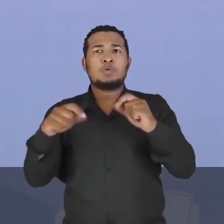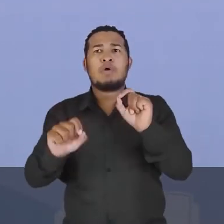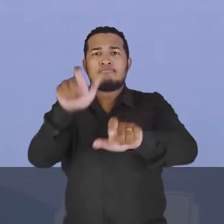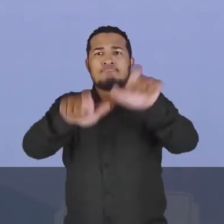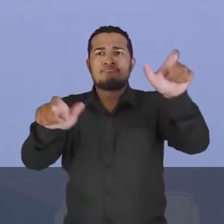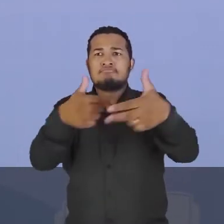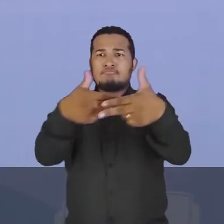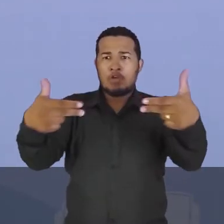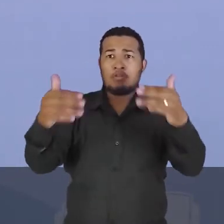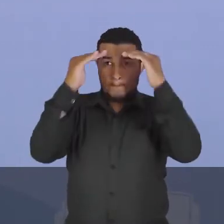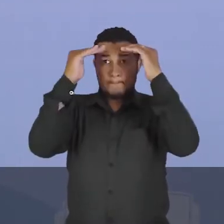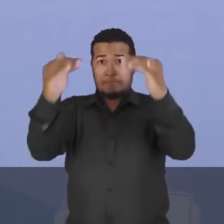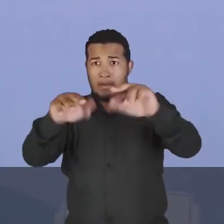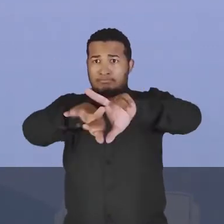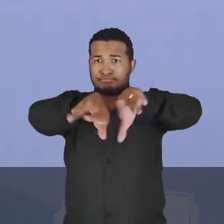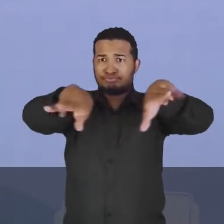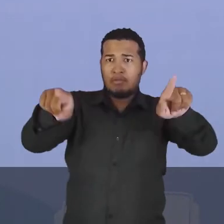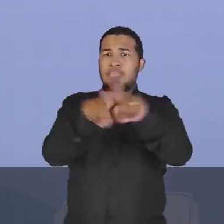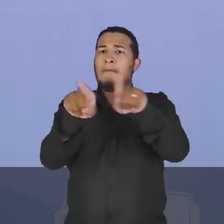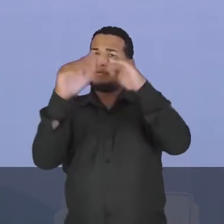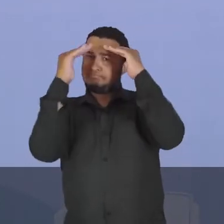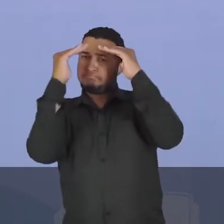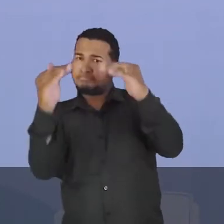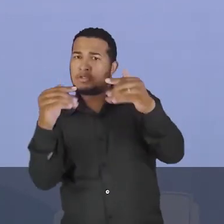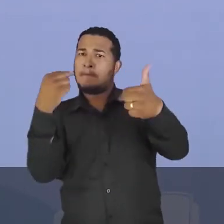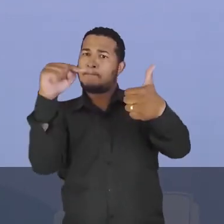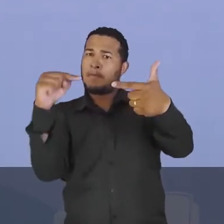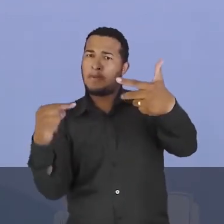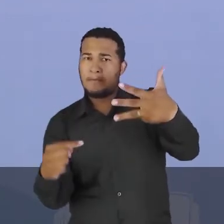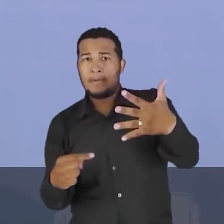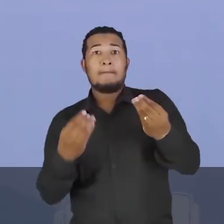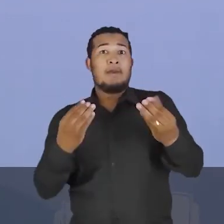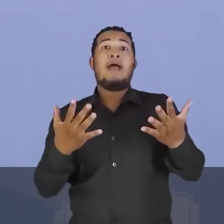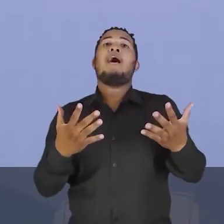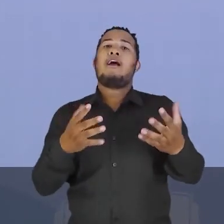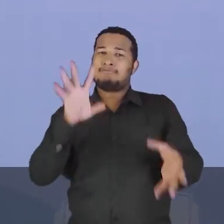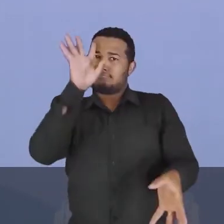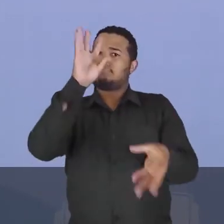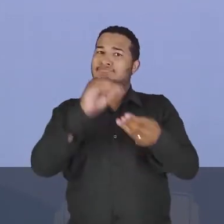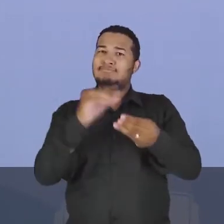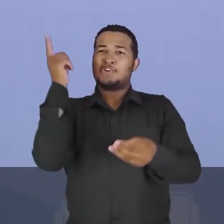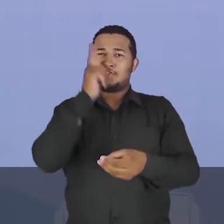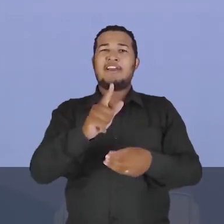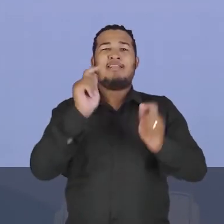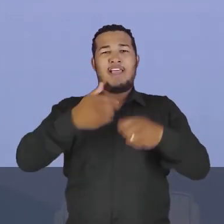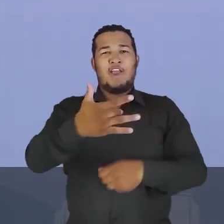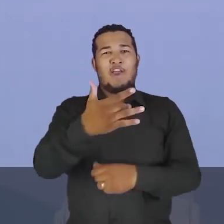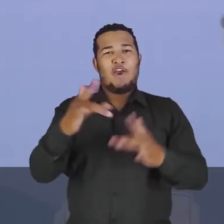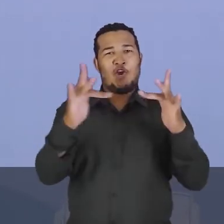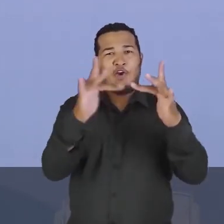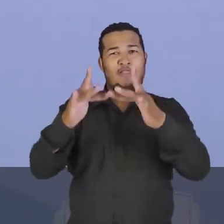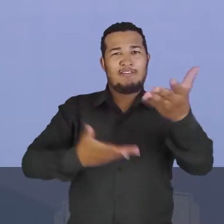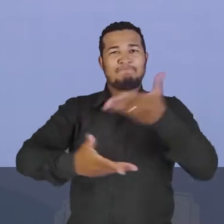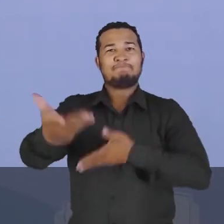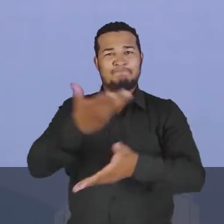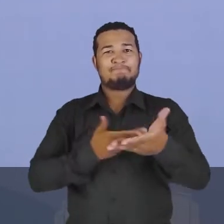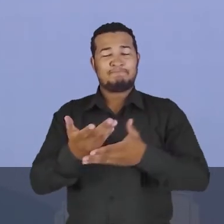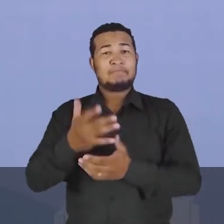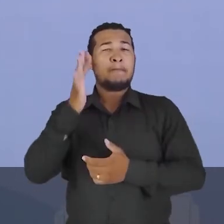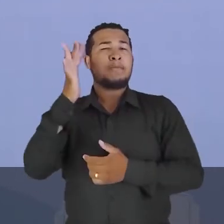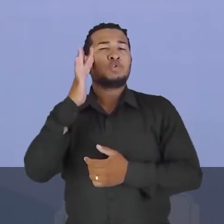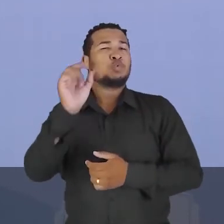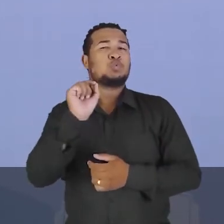coisas, respeitar essas diferenças, respeitar esses pontos, para que aí sim o bom convívio seja bem estabelecido. Tenta imaginar, por